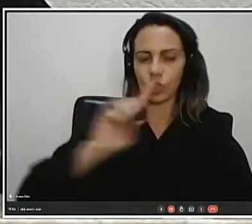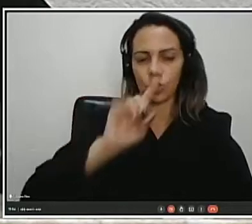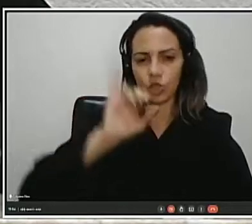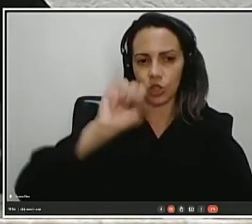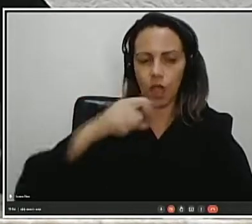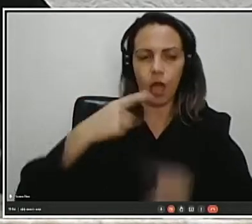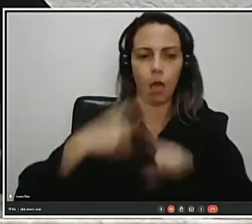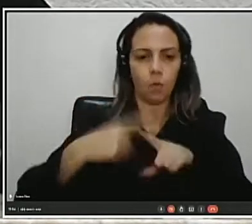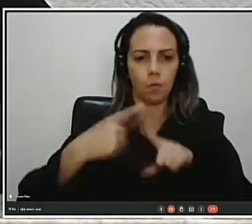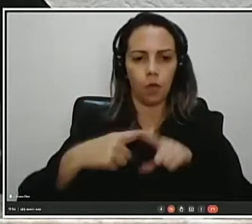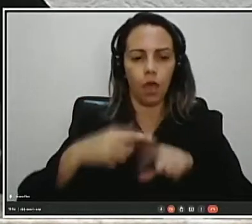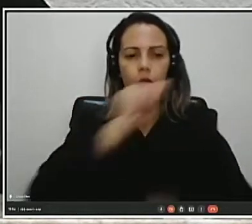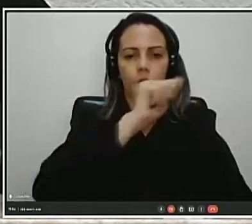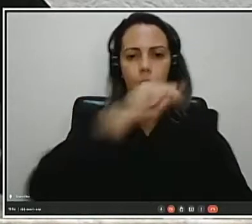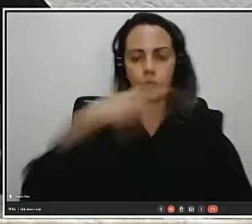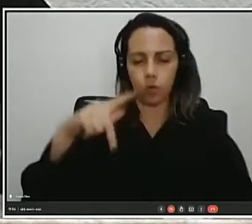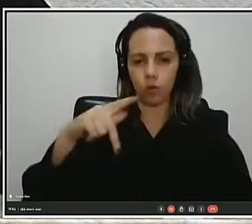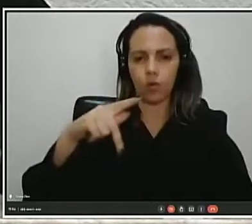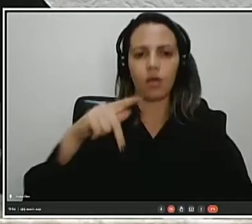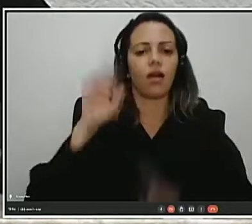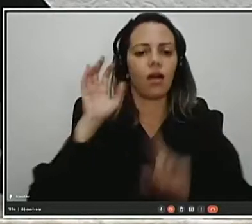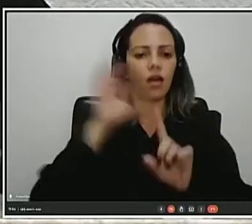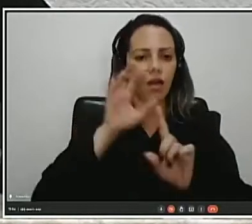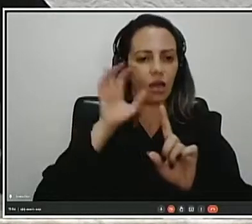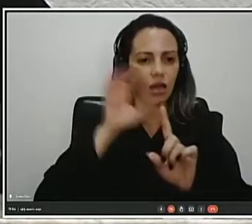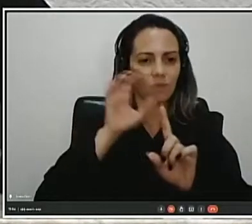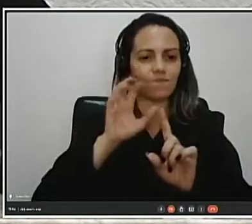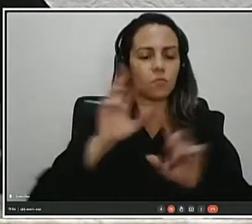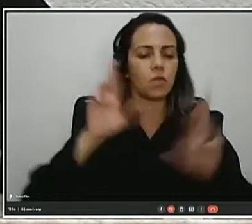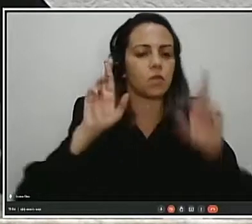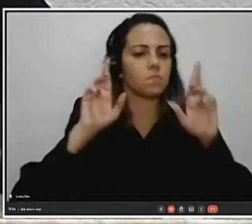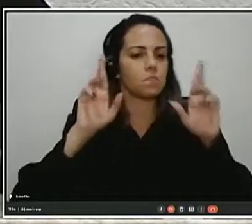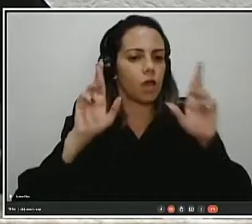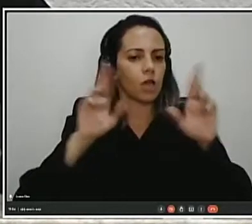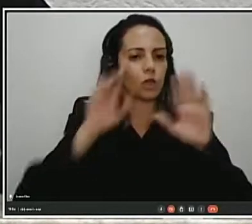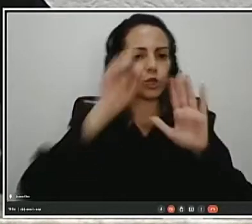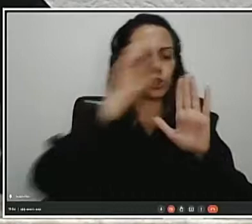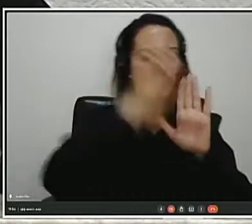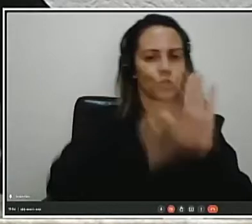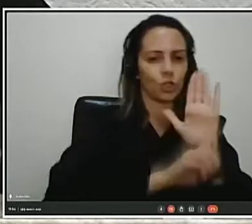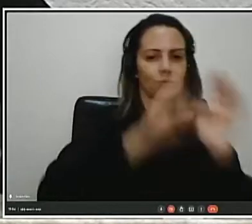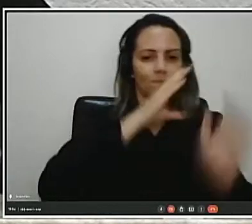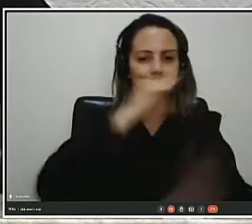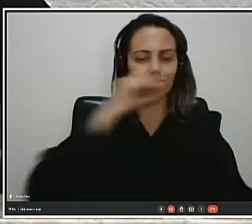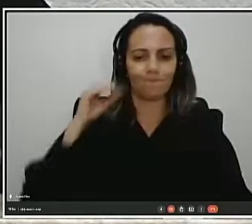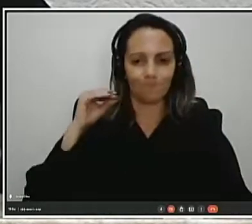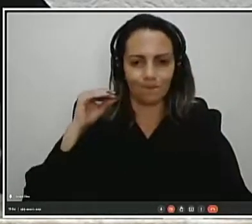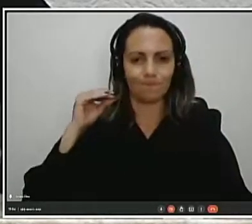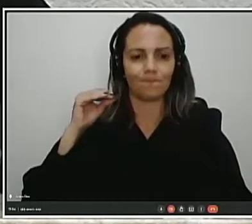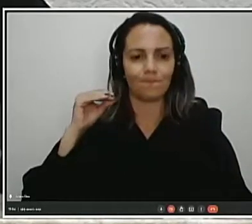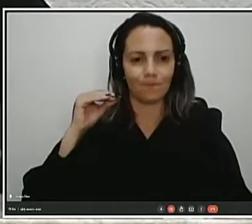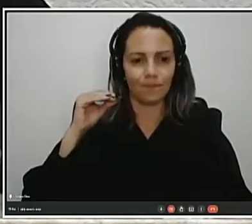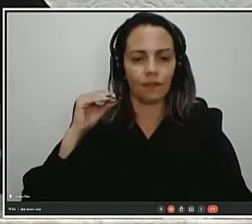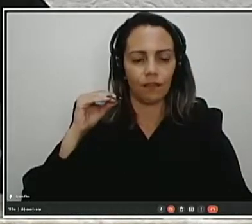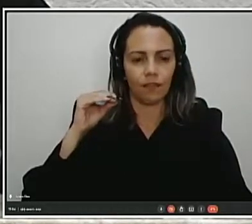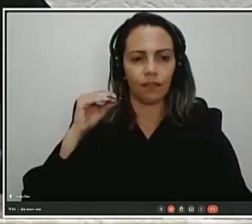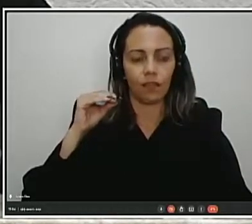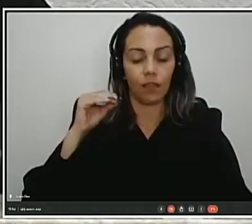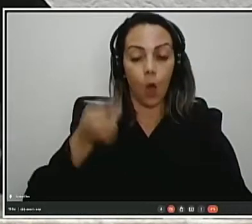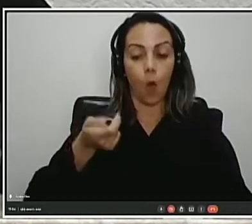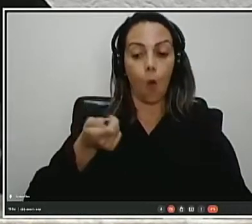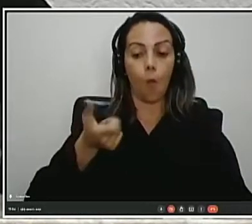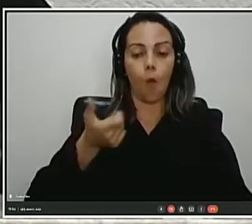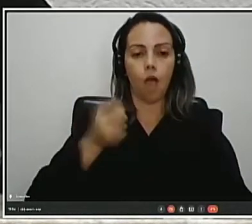aposentadoria impactam diretamente em uma expectativa de direito dos servidores que estão na eminência de se